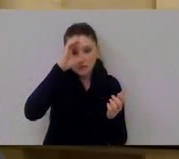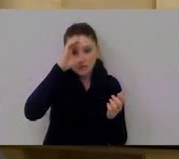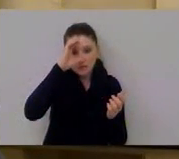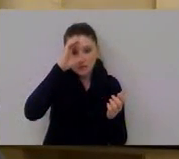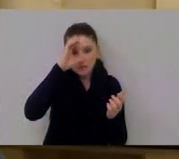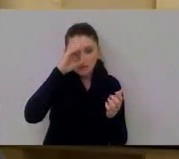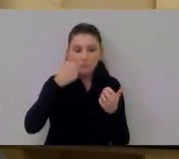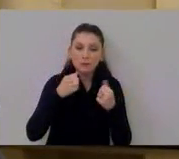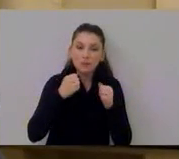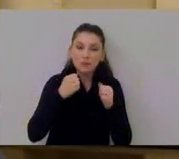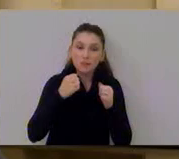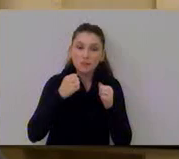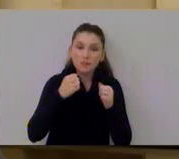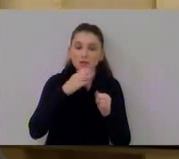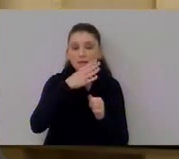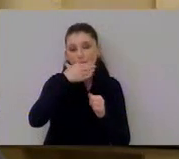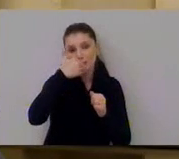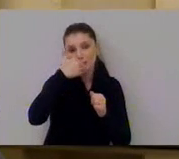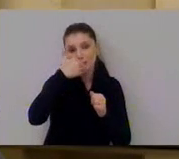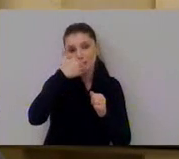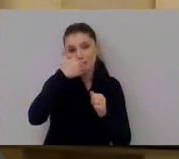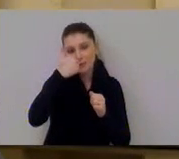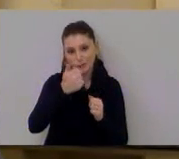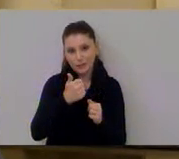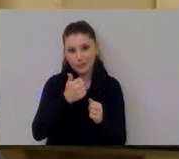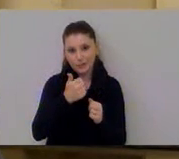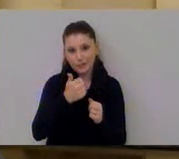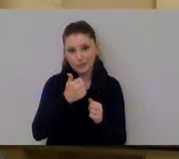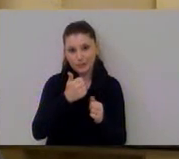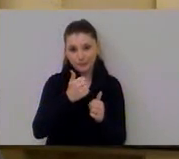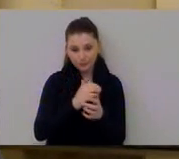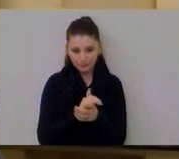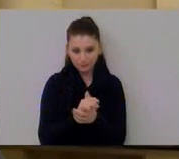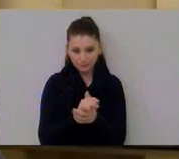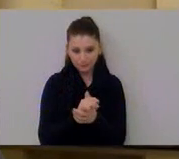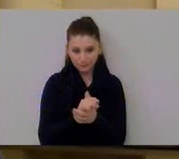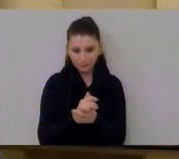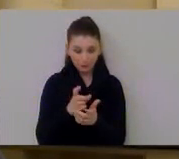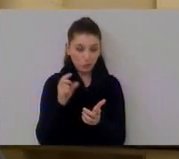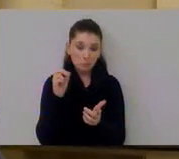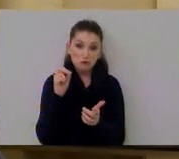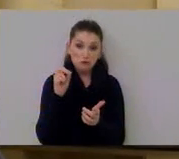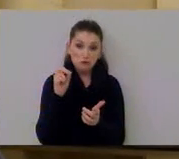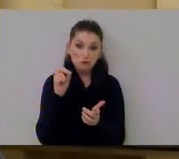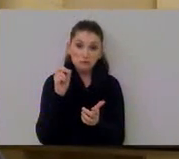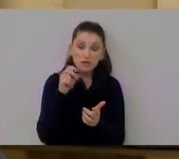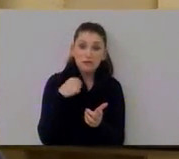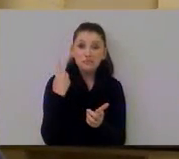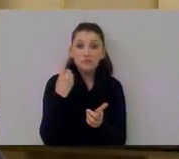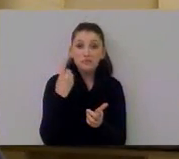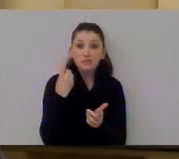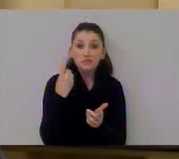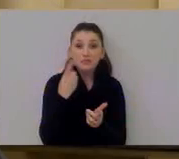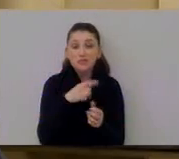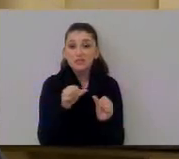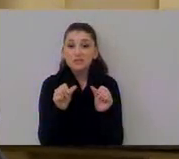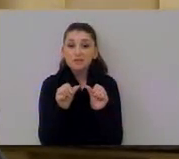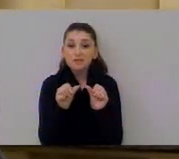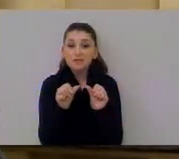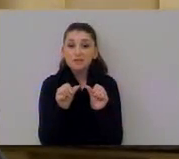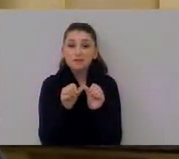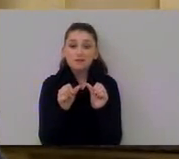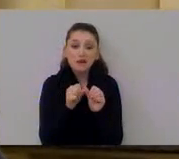ele. E aí, o que vocês fazem nessa noite é algo